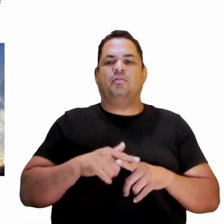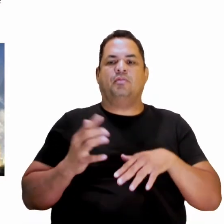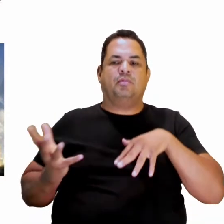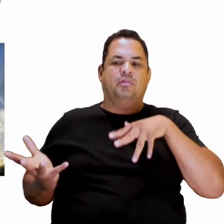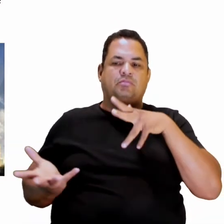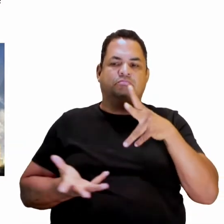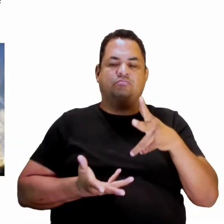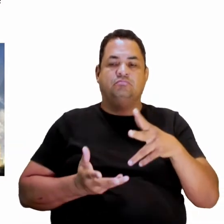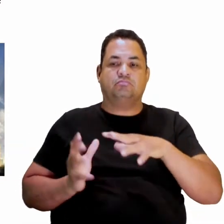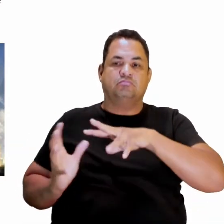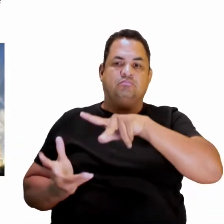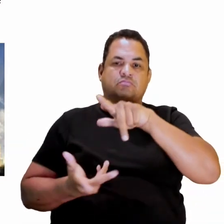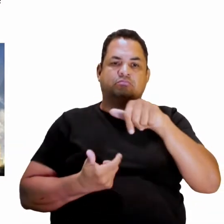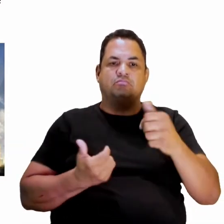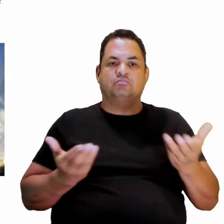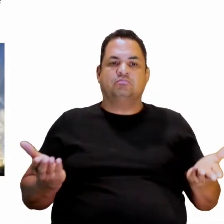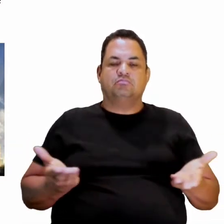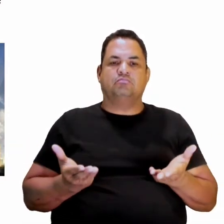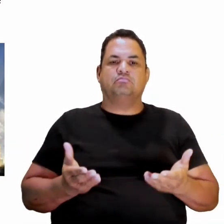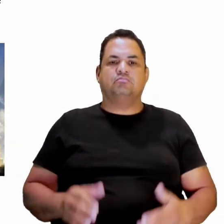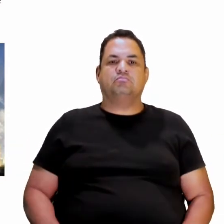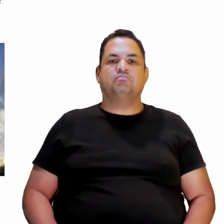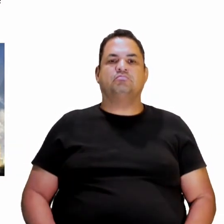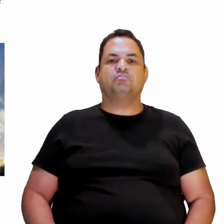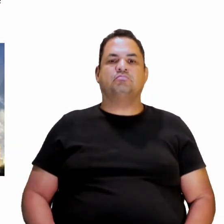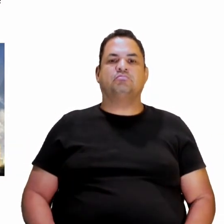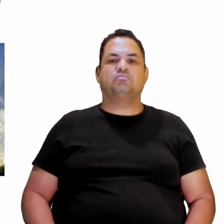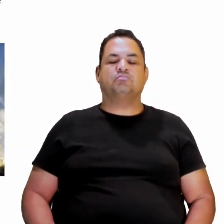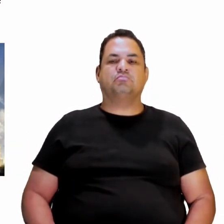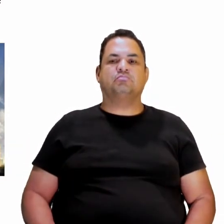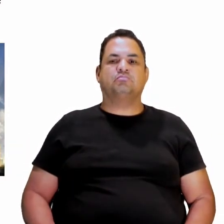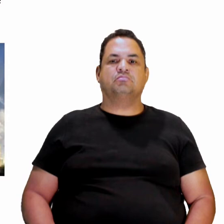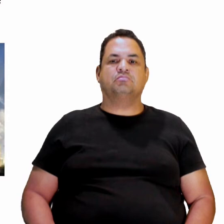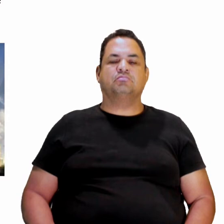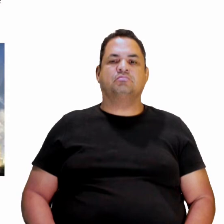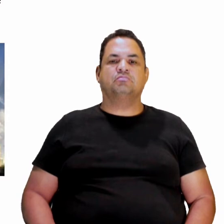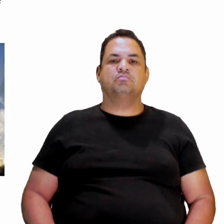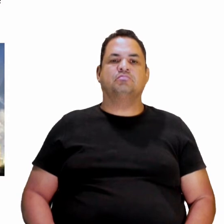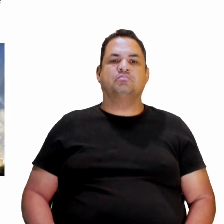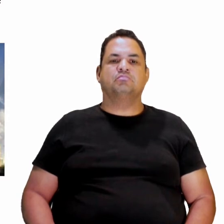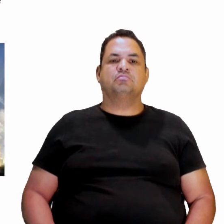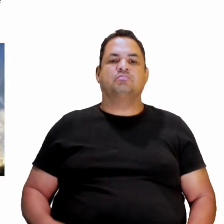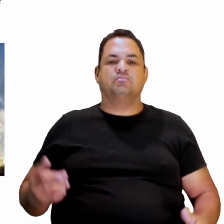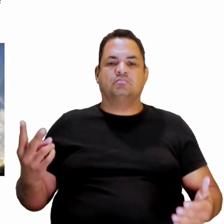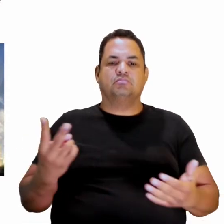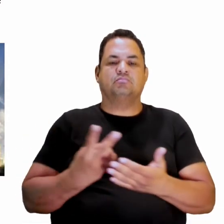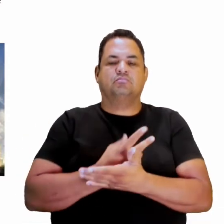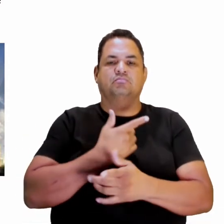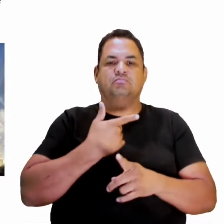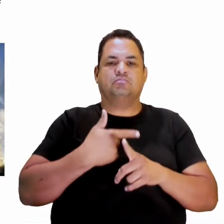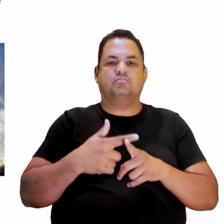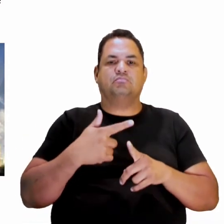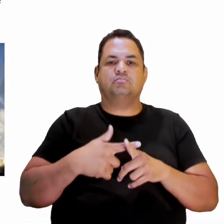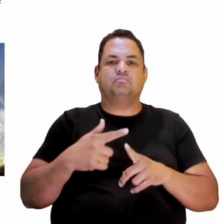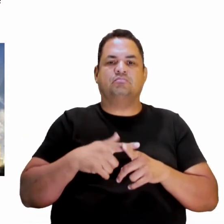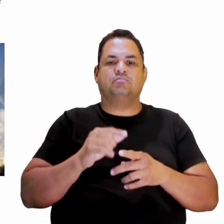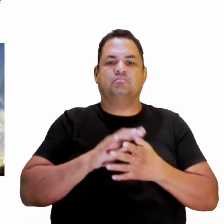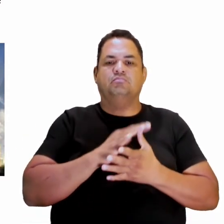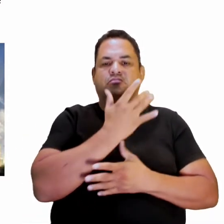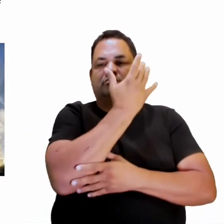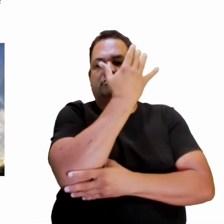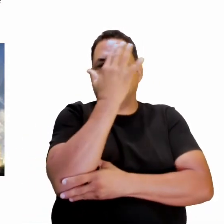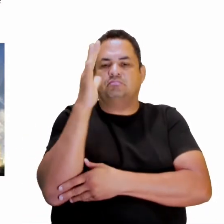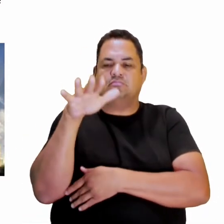atuais in the world, no mundo, caused by environment issues, ou seja, causados por problemas do meio